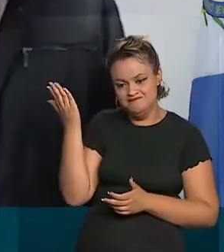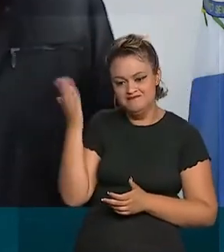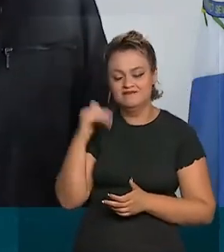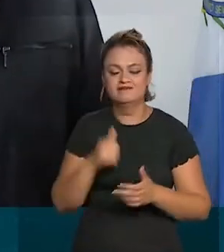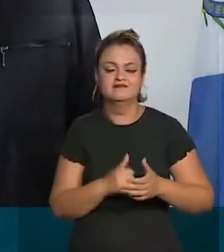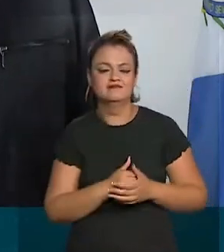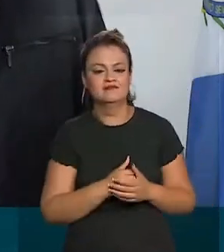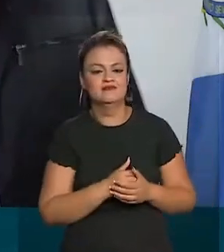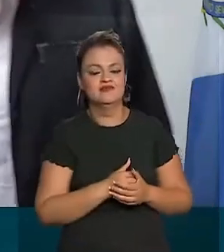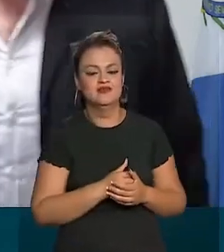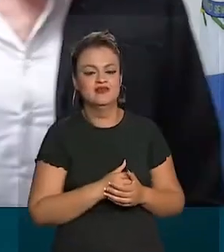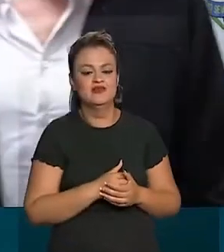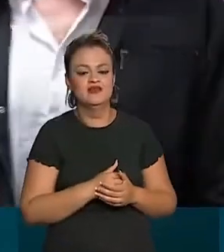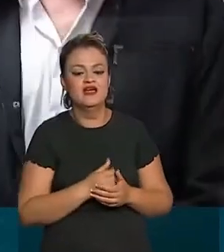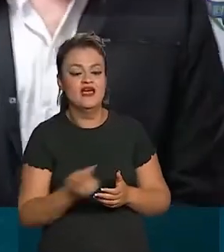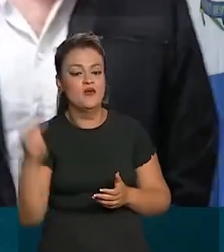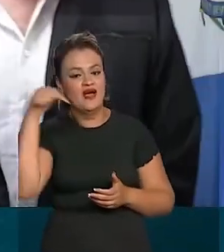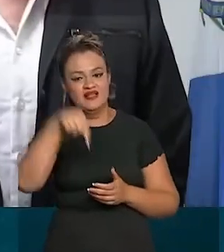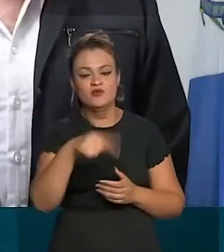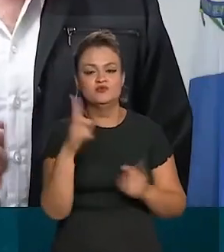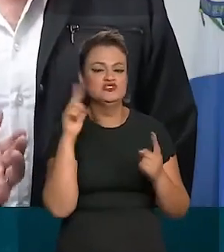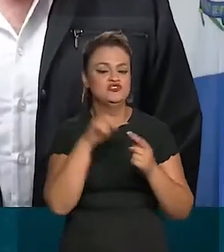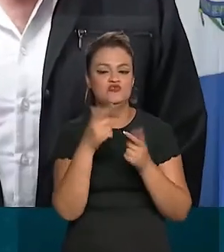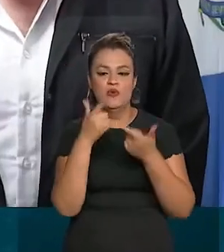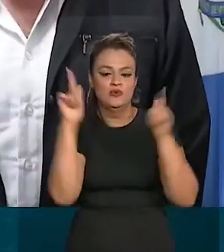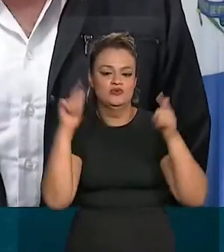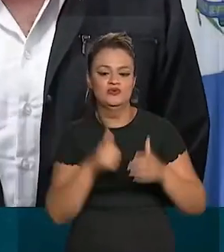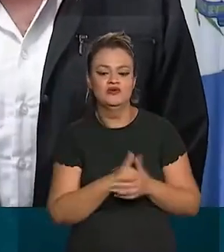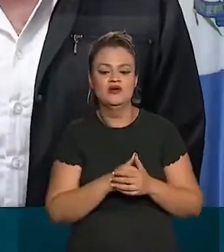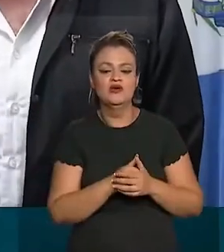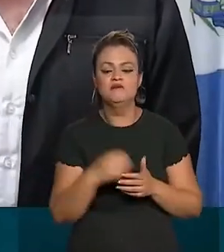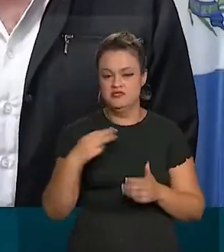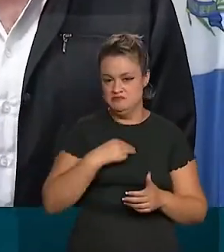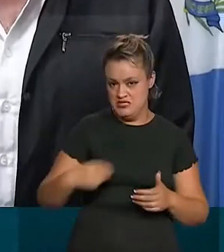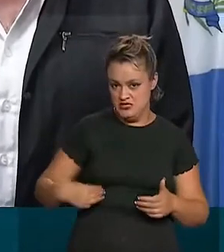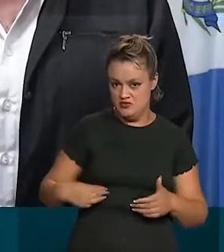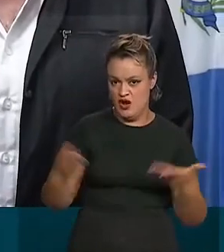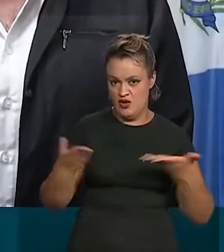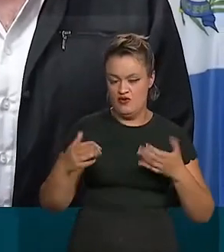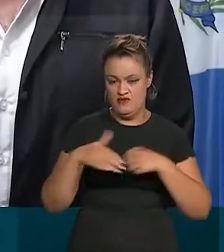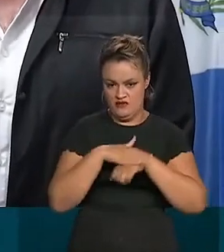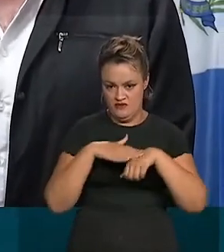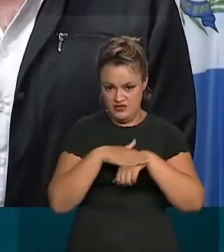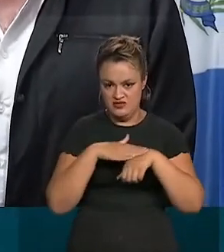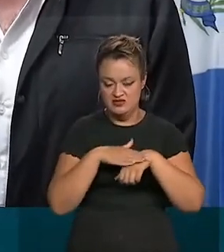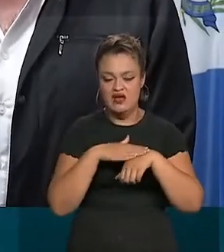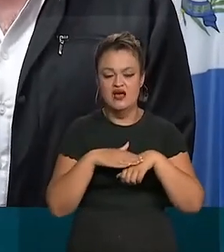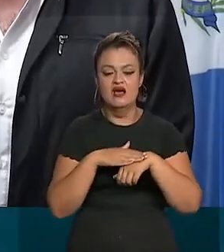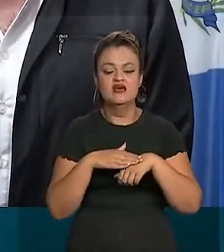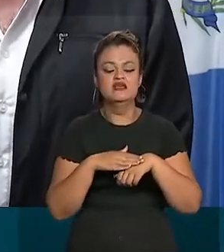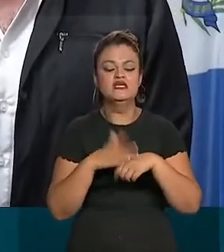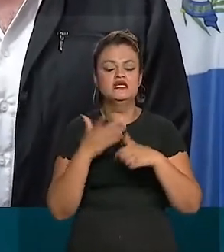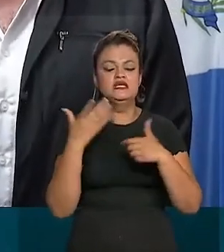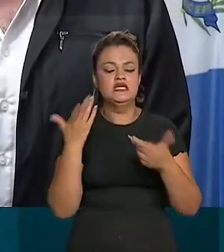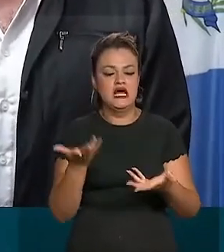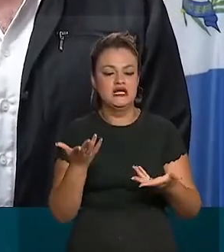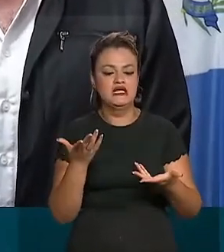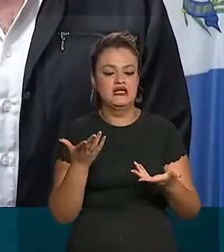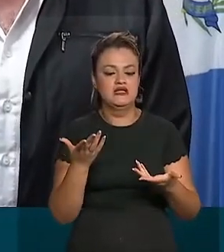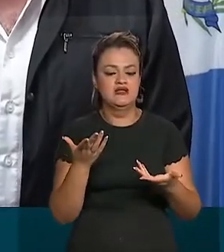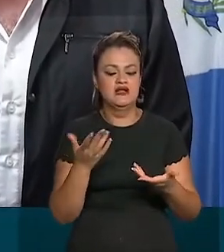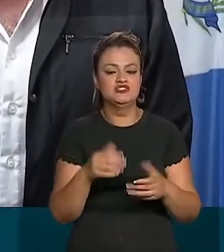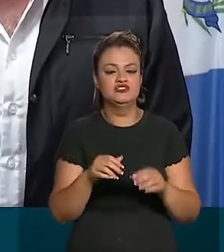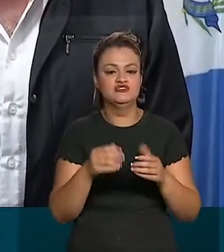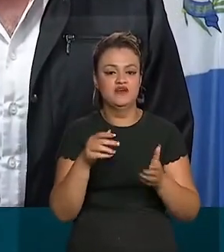ter podido fazer o que eu vim fazer aqui, mas os meus dois ministros vão falar com vocês agora e nós vamos distribuir cópia